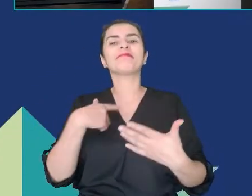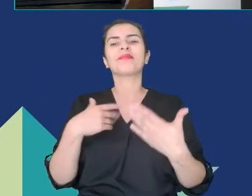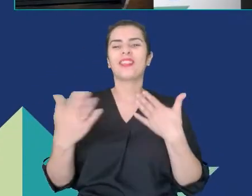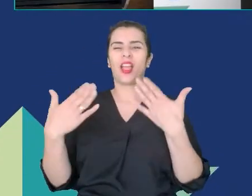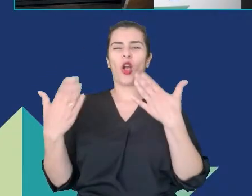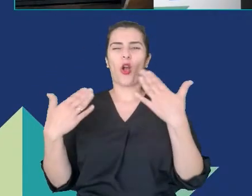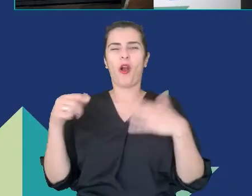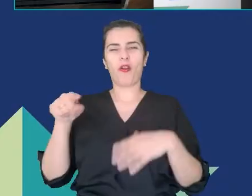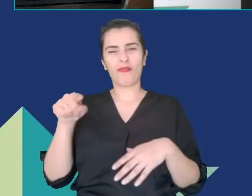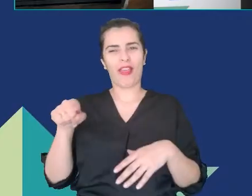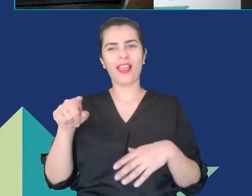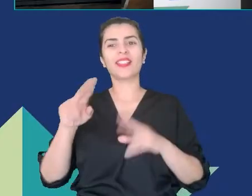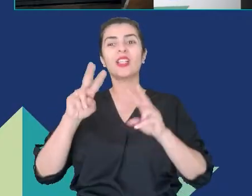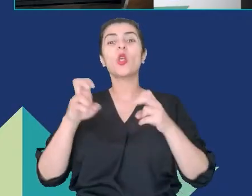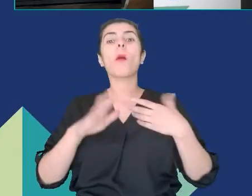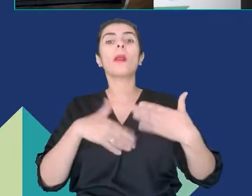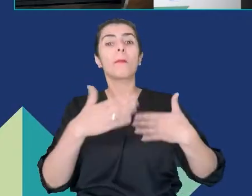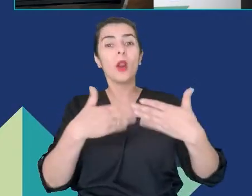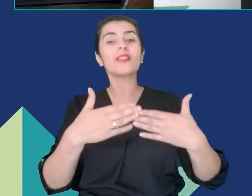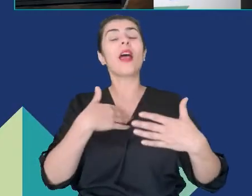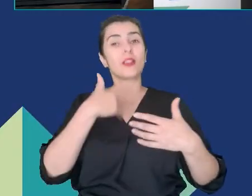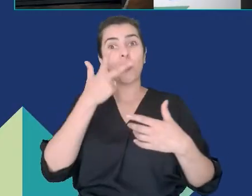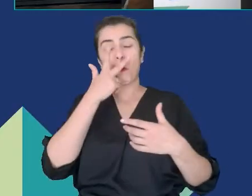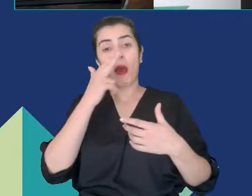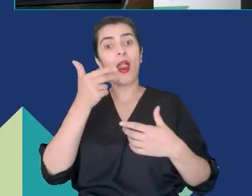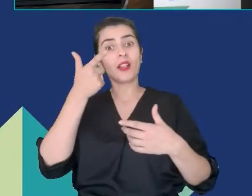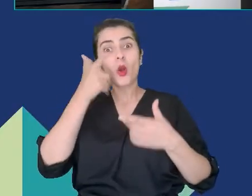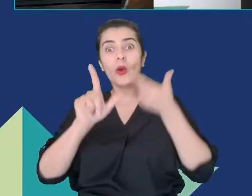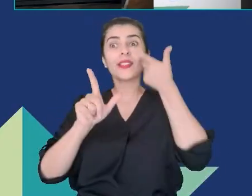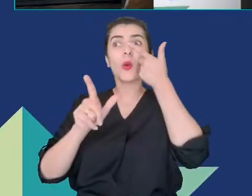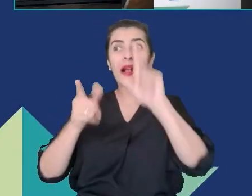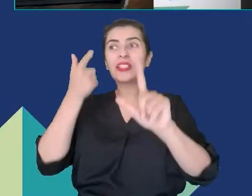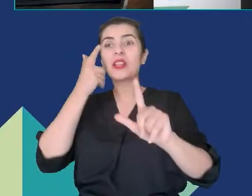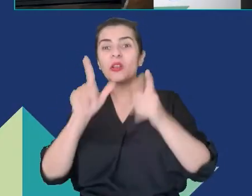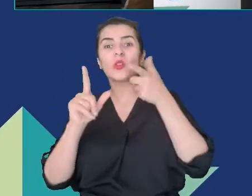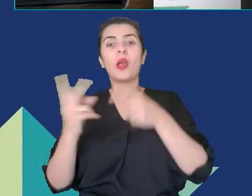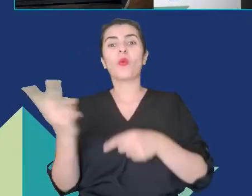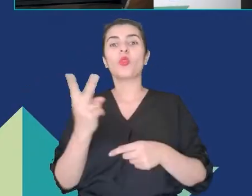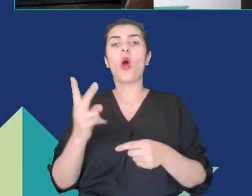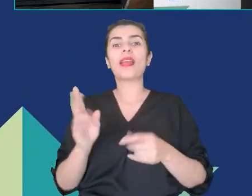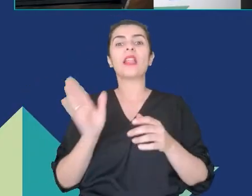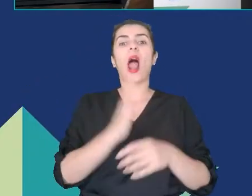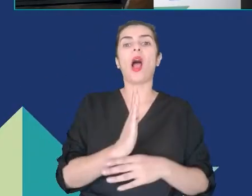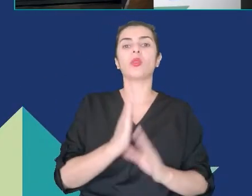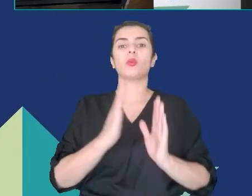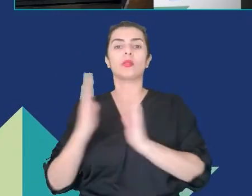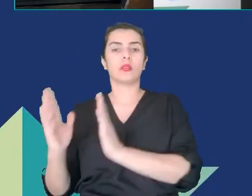de processo gerou muitos ganhos, tanto para eles, tanto para a gente. A gente parou também de